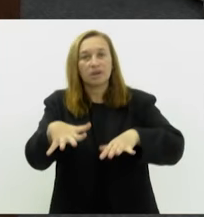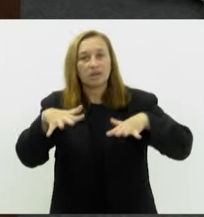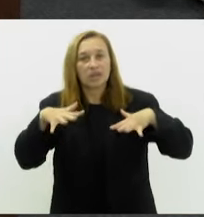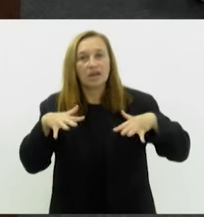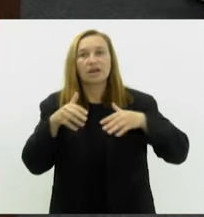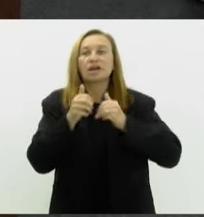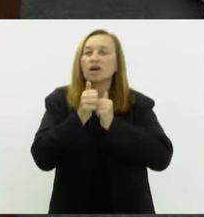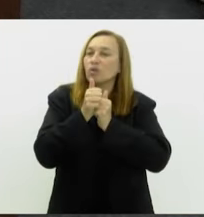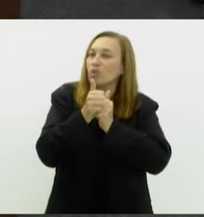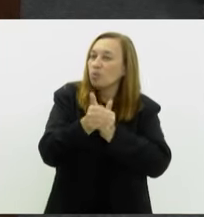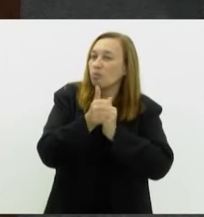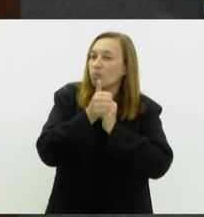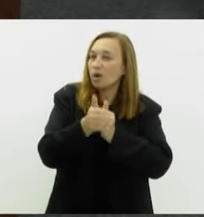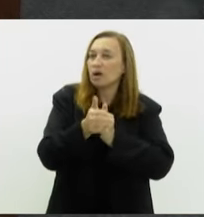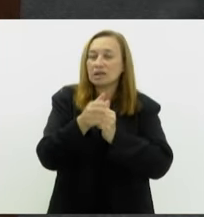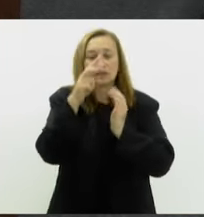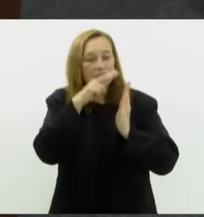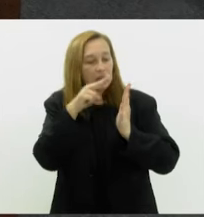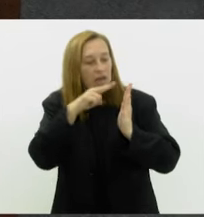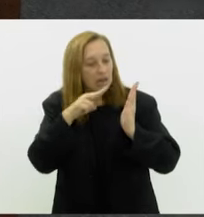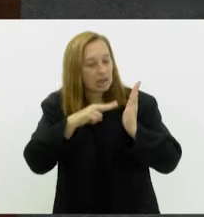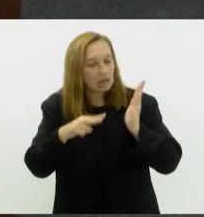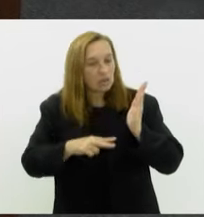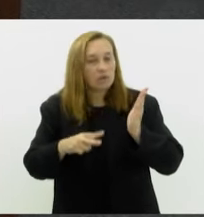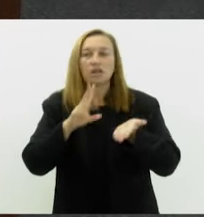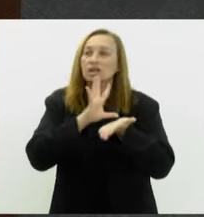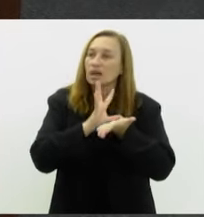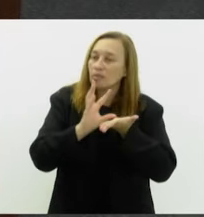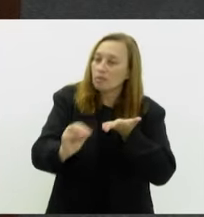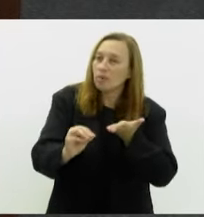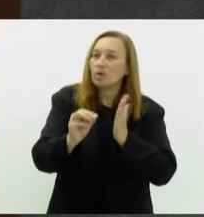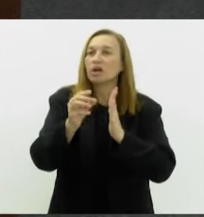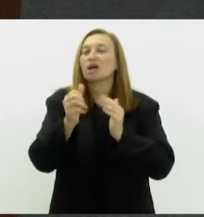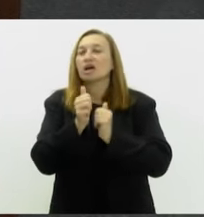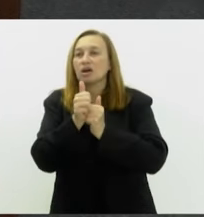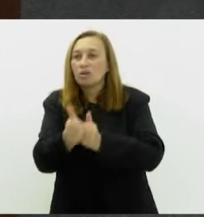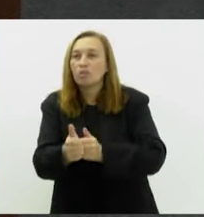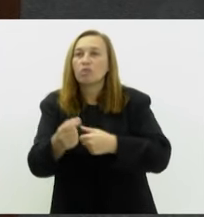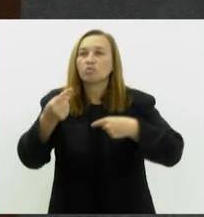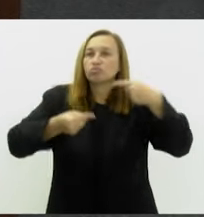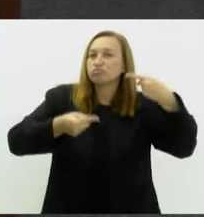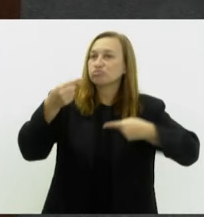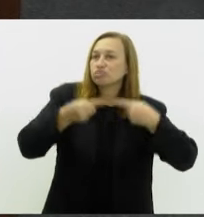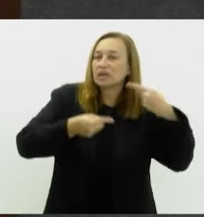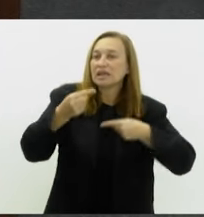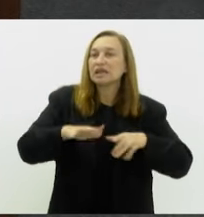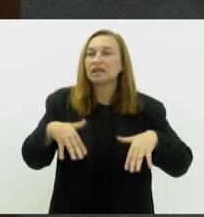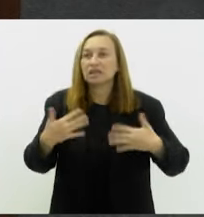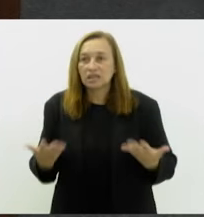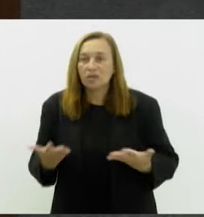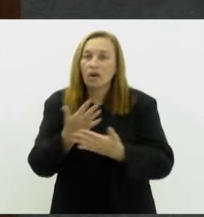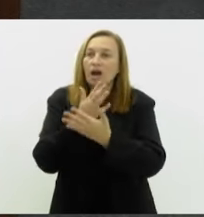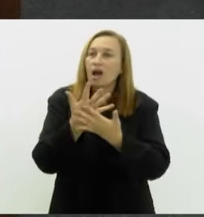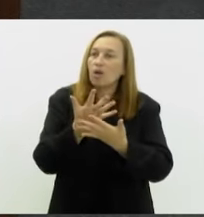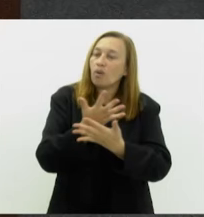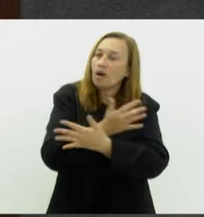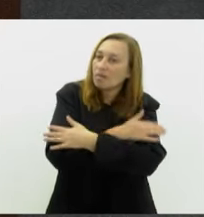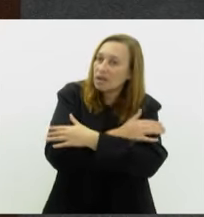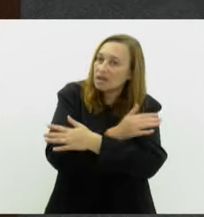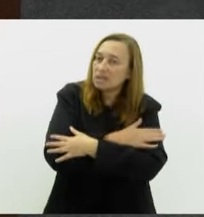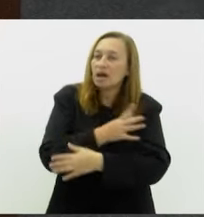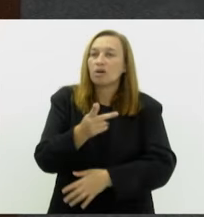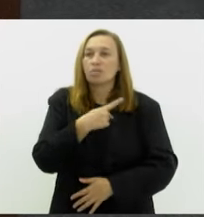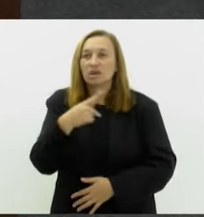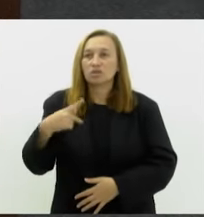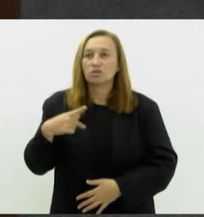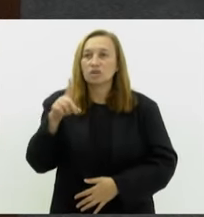nos acompanham na leitura da pauta, nos acompanham nos debates, Então, ao abraçar o pastor Zenóbio,